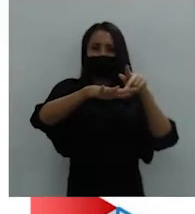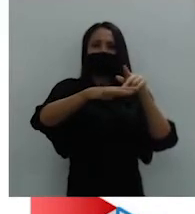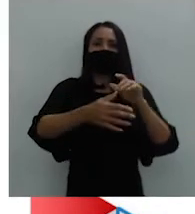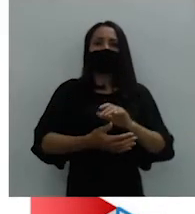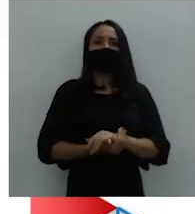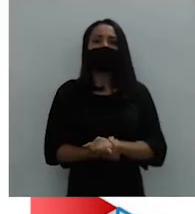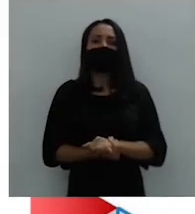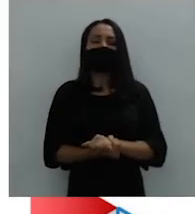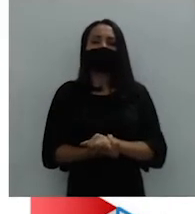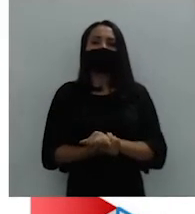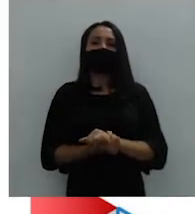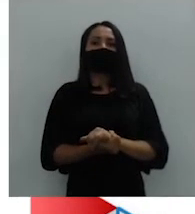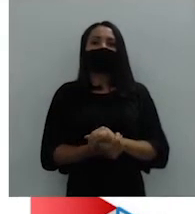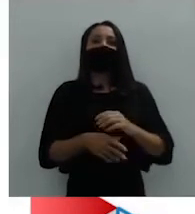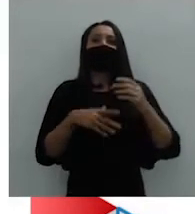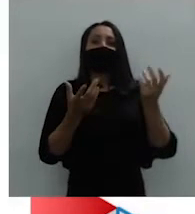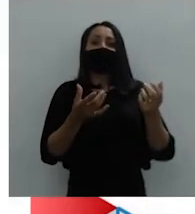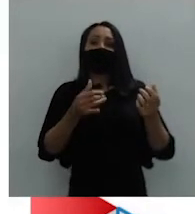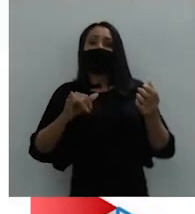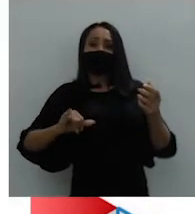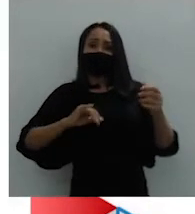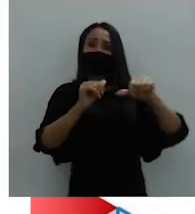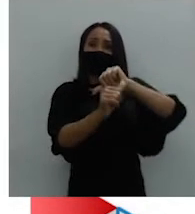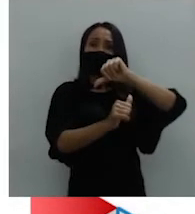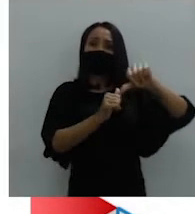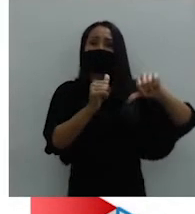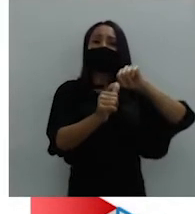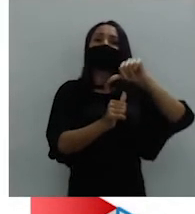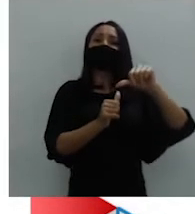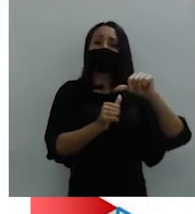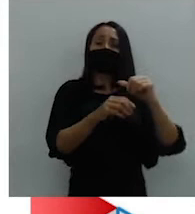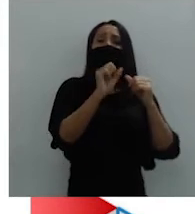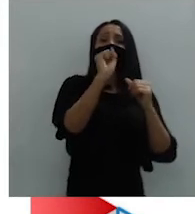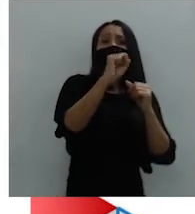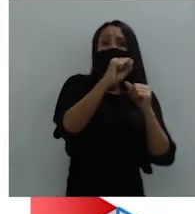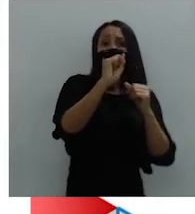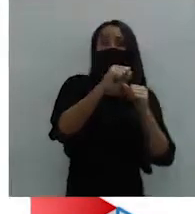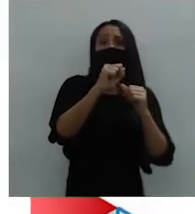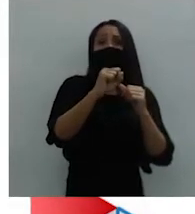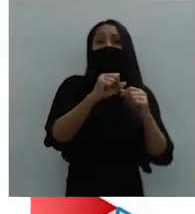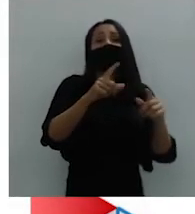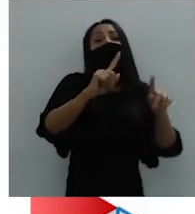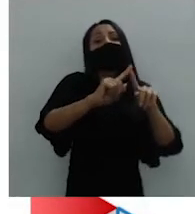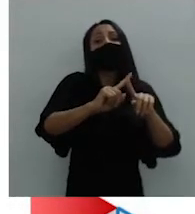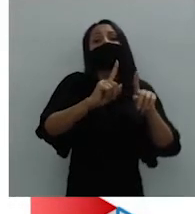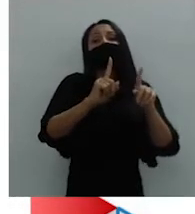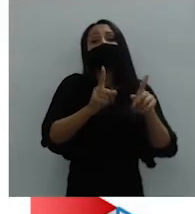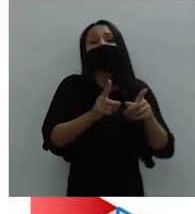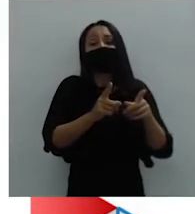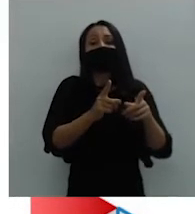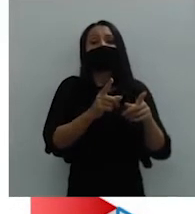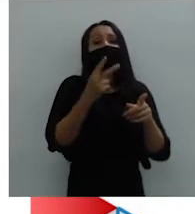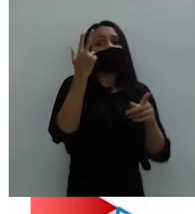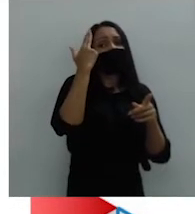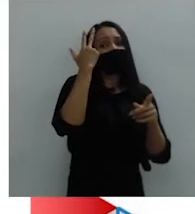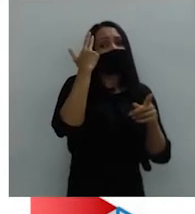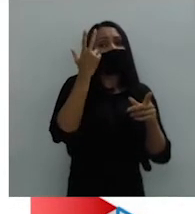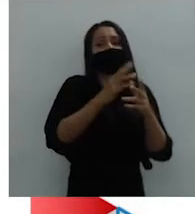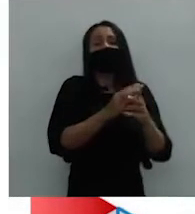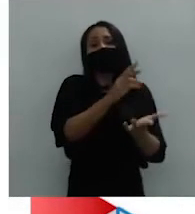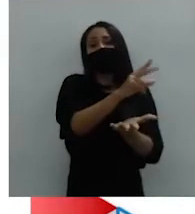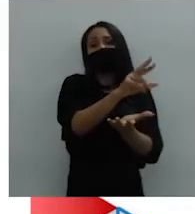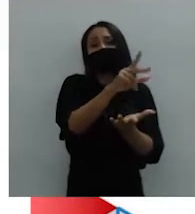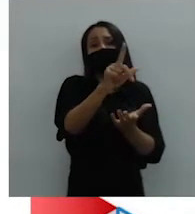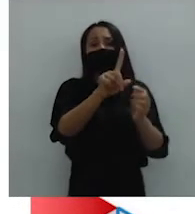local. Ela sofre modificações sim, através de ação de agentes naturais como a variação